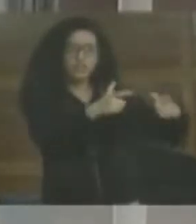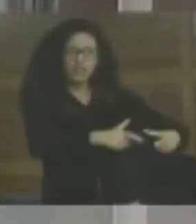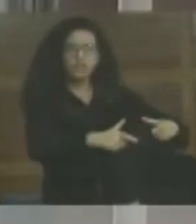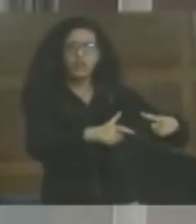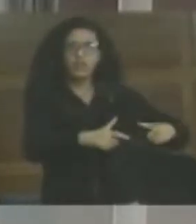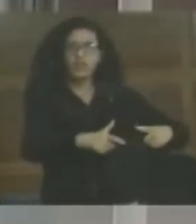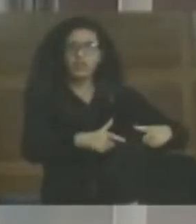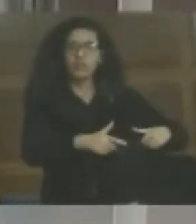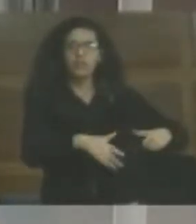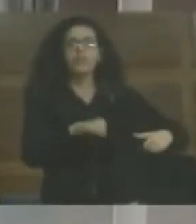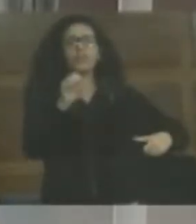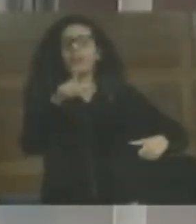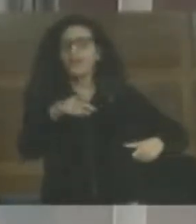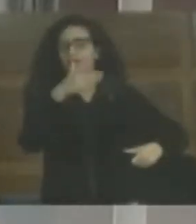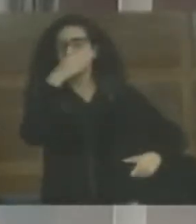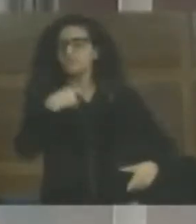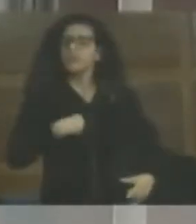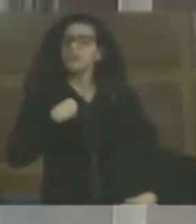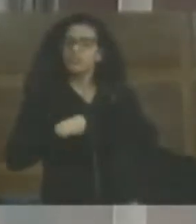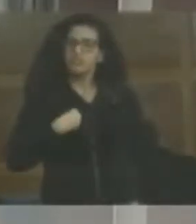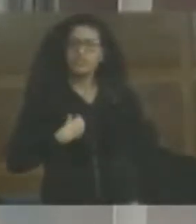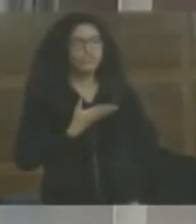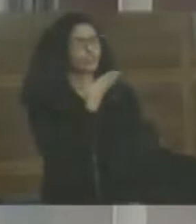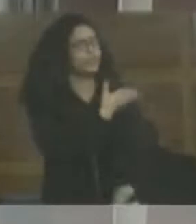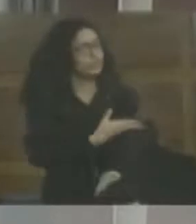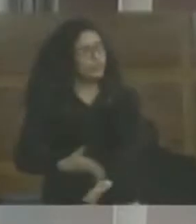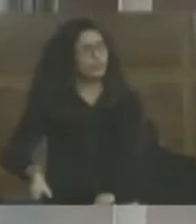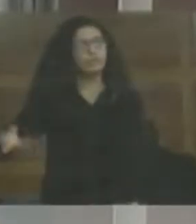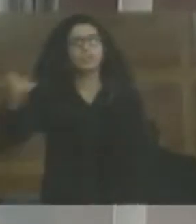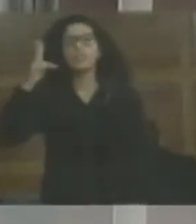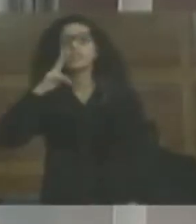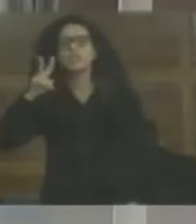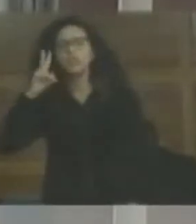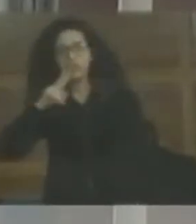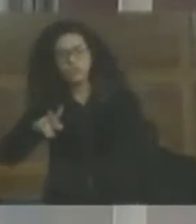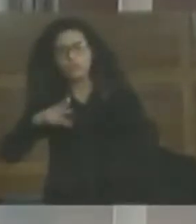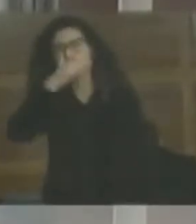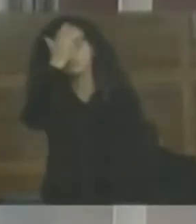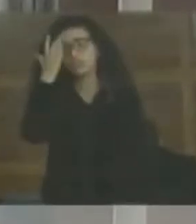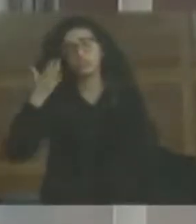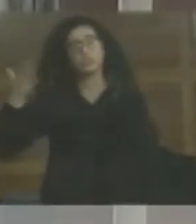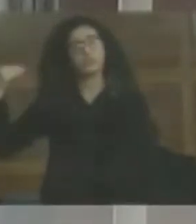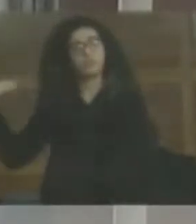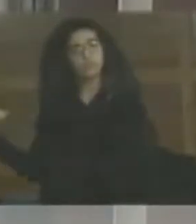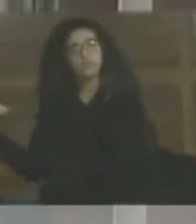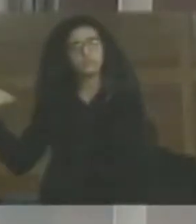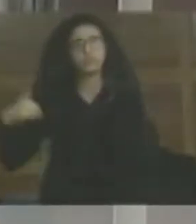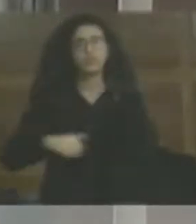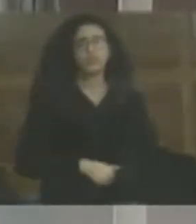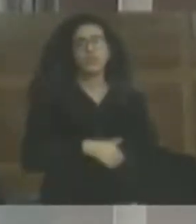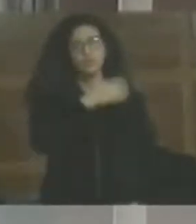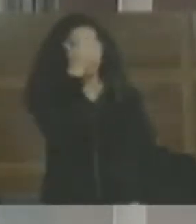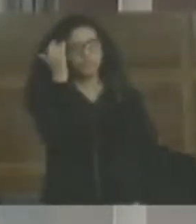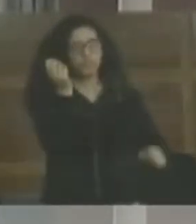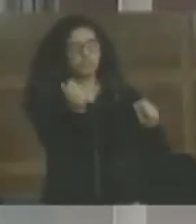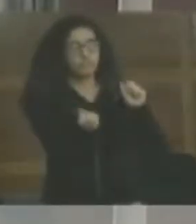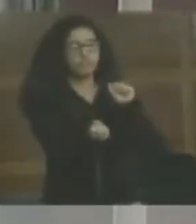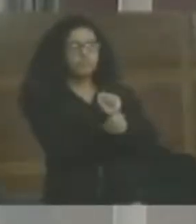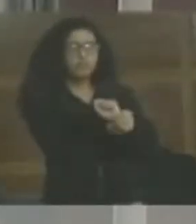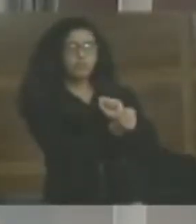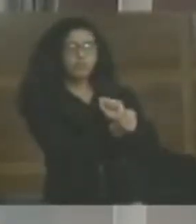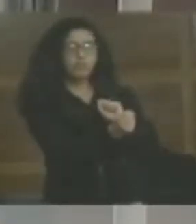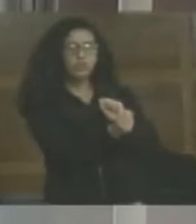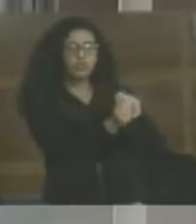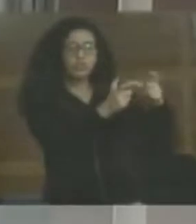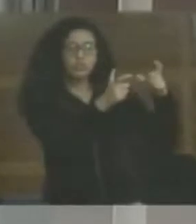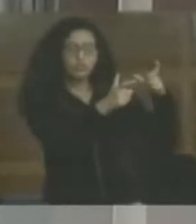manter vivas as culturas e histórias dos quilombolas. Ou seja, histórias dos quilombolas, histórias do nosso